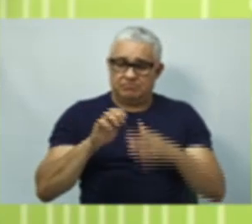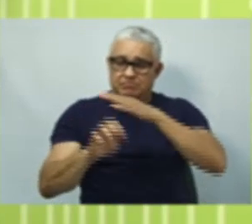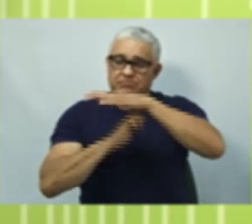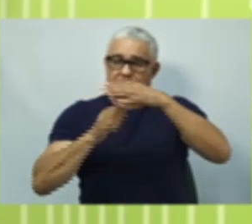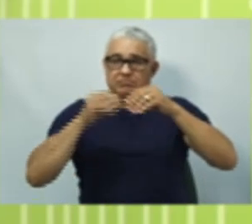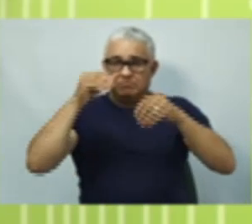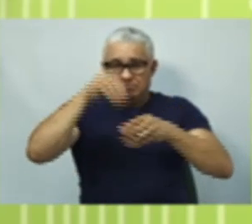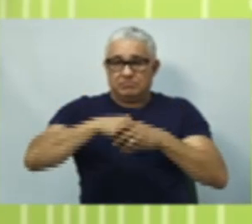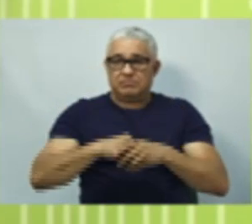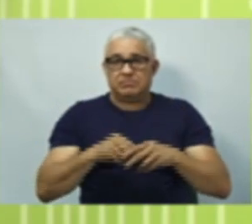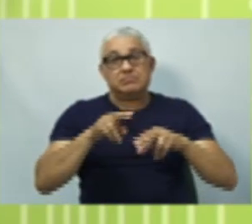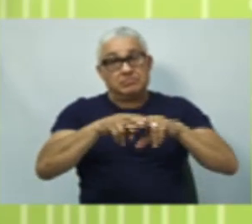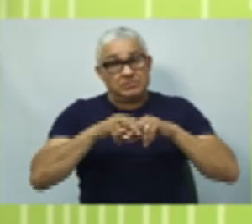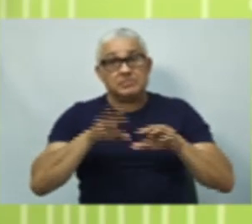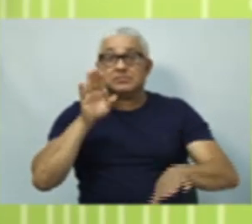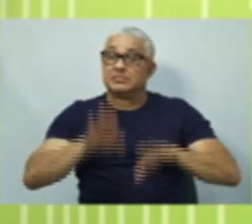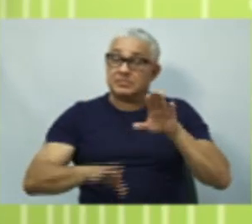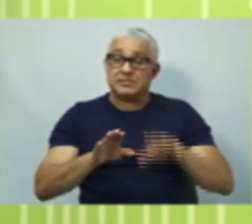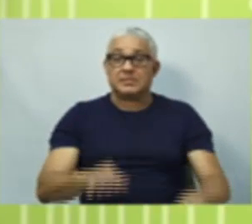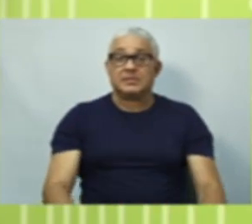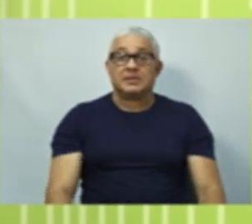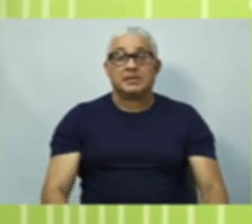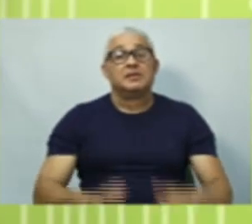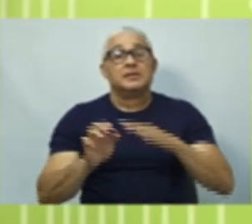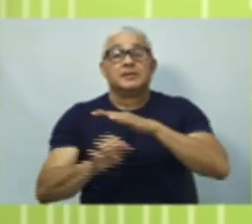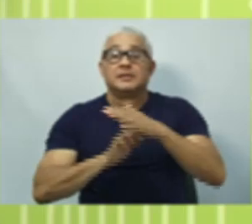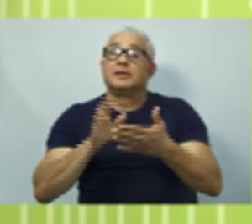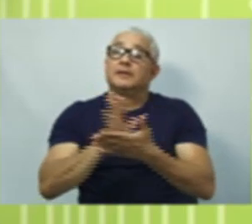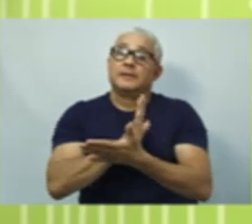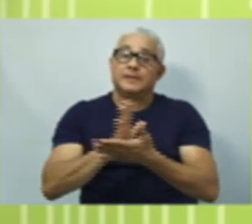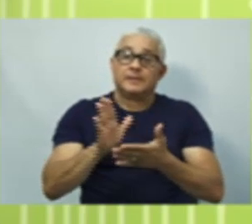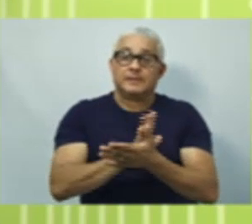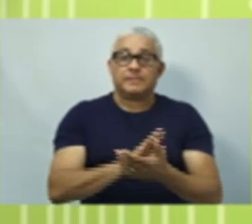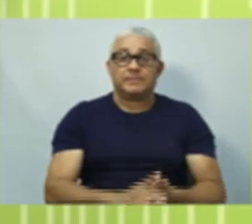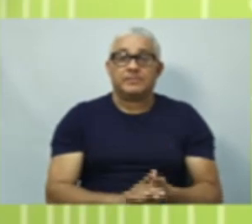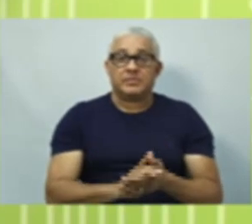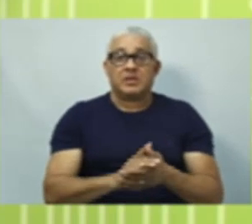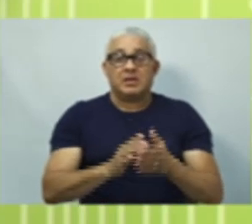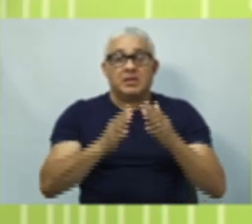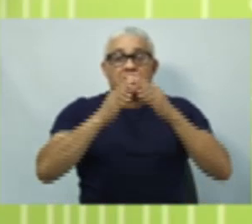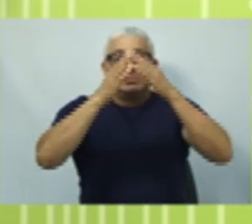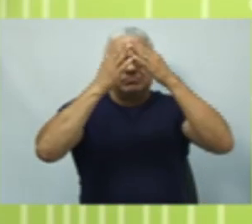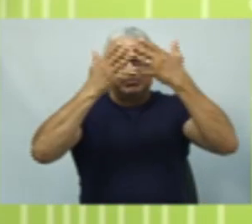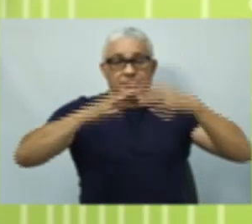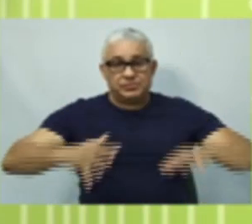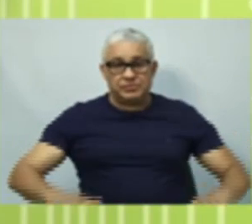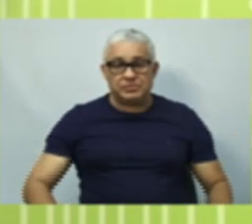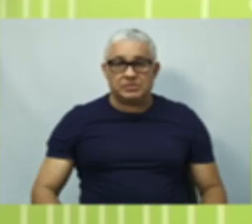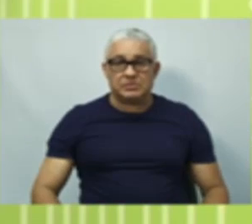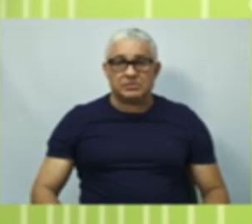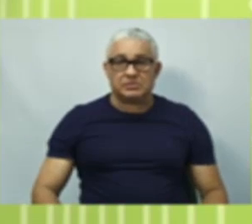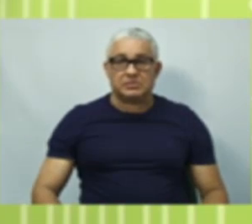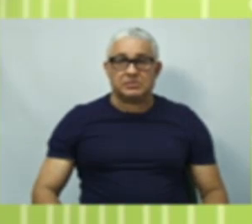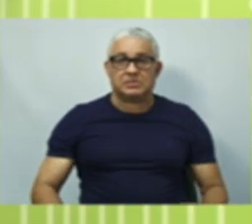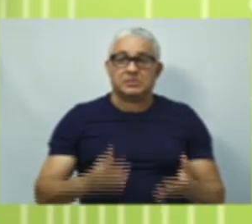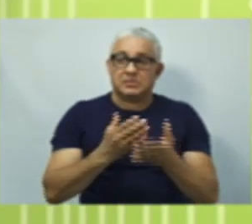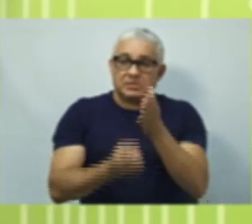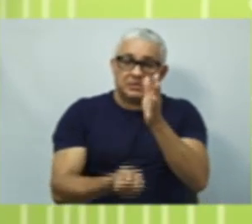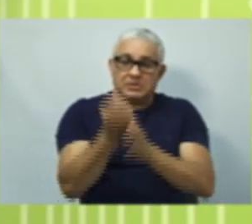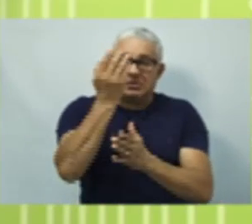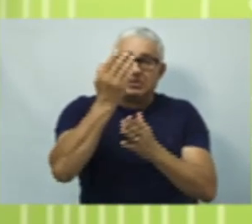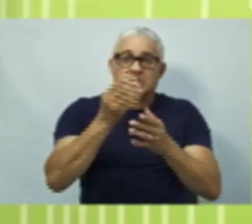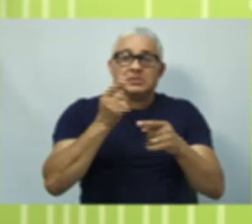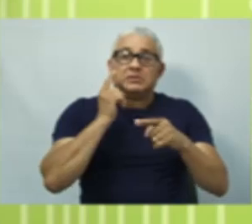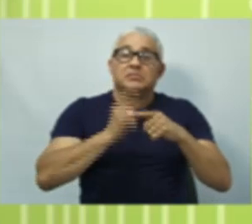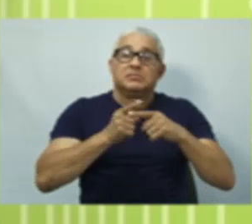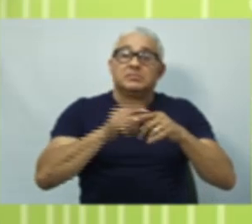organização. Por isso, muitas vezes, as empresas elas entram em falência logo no início da sua formação por